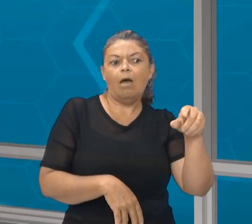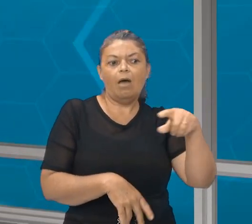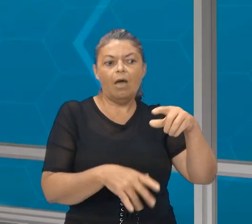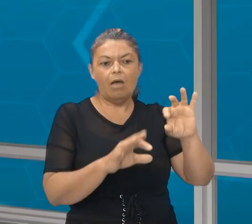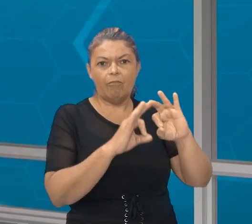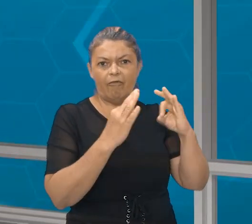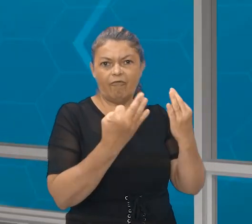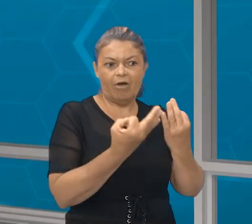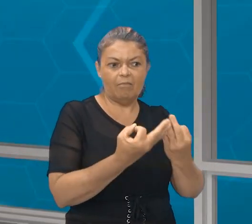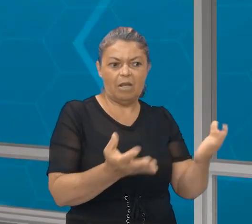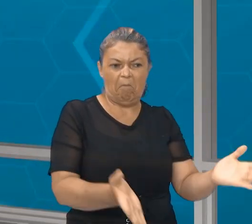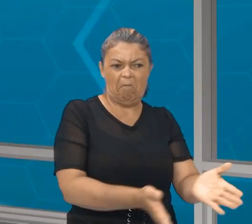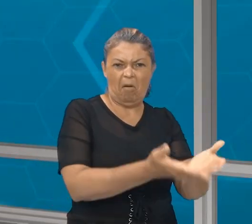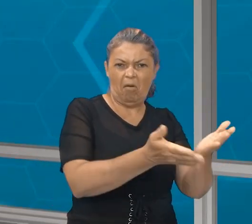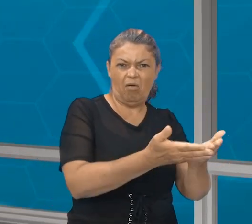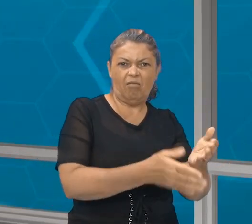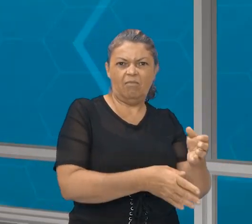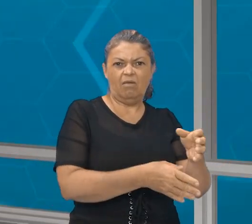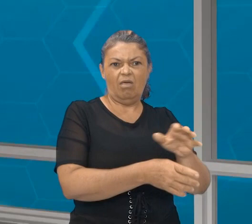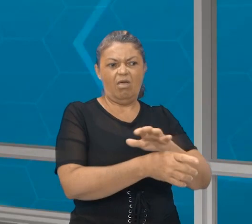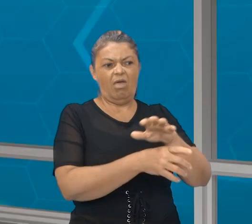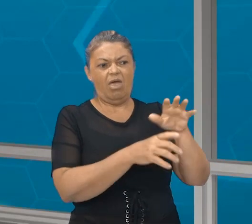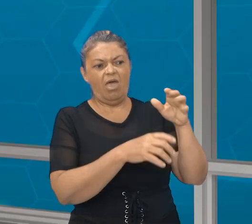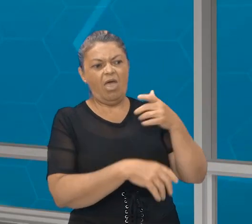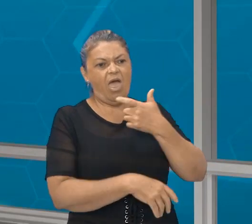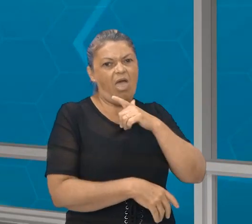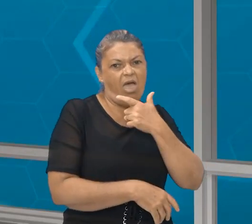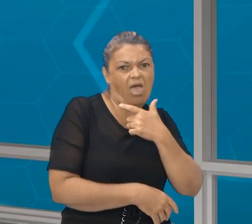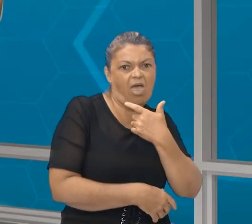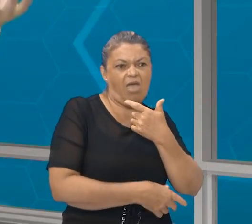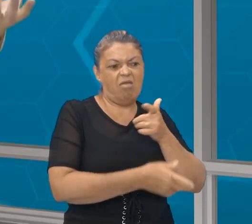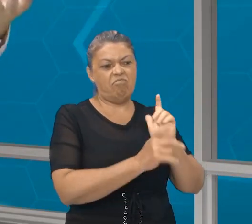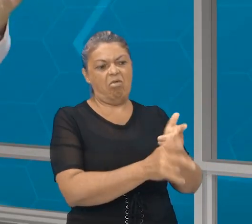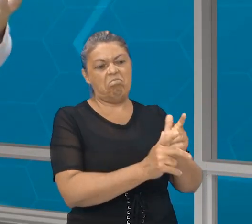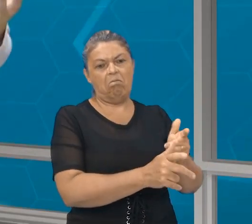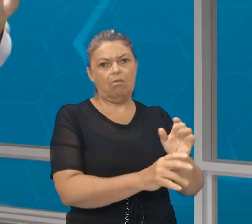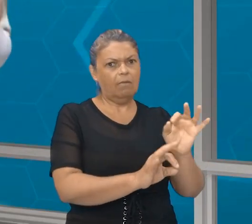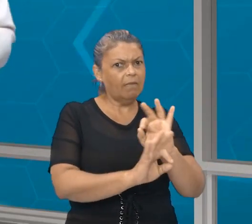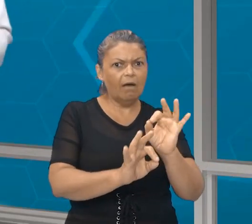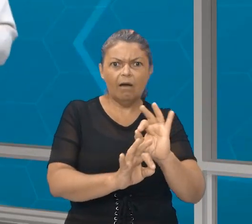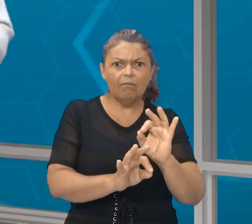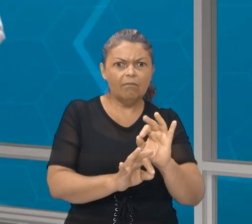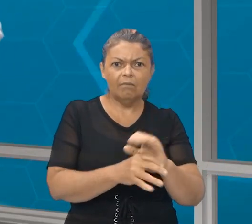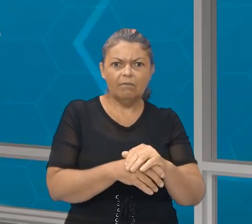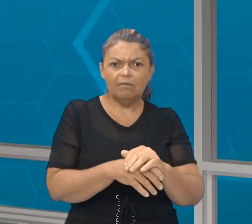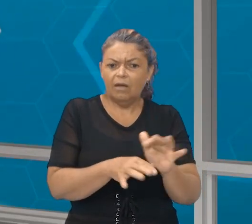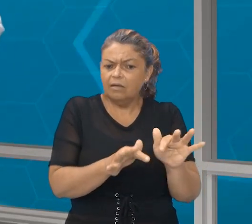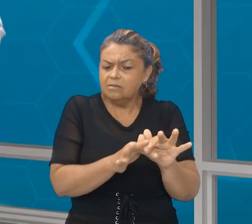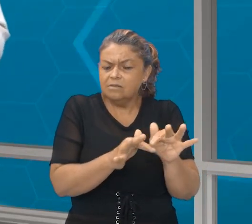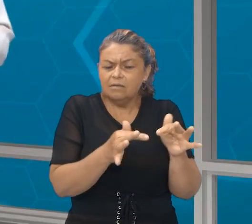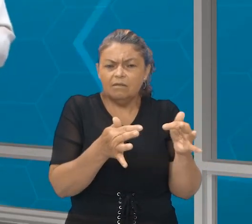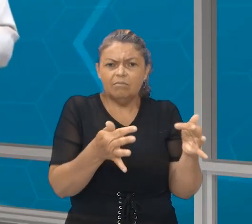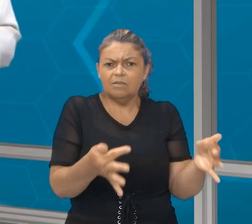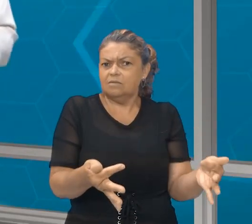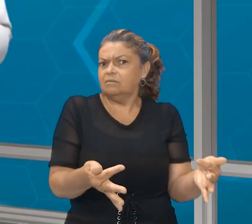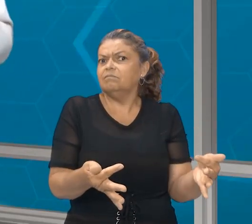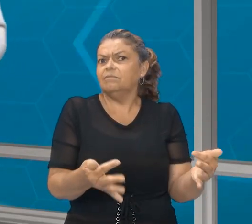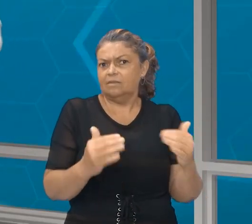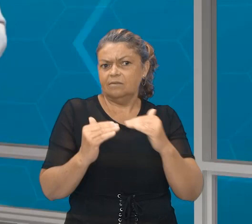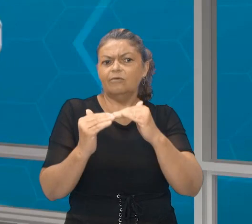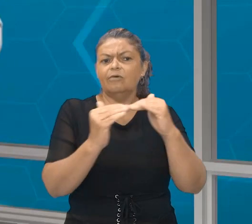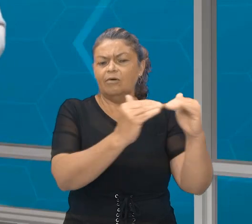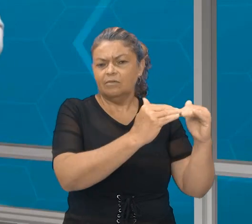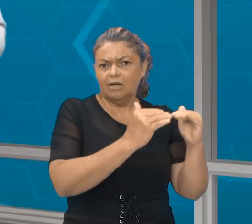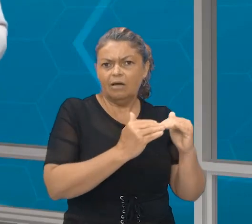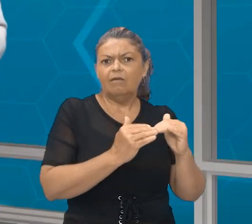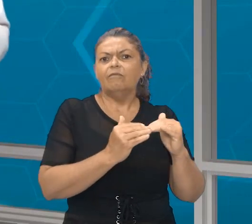tinha. Tinha ali o escravizado, o dono do escravo. Já os povos germânicos não, eles não tinham essa ideia de disputa.